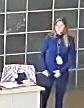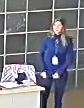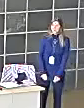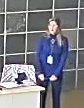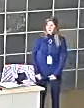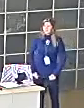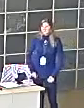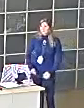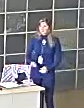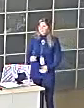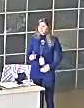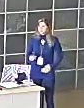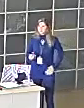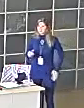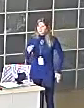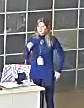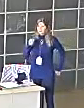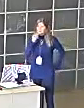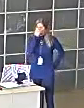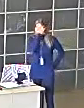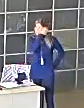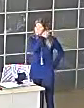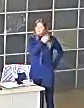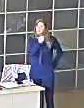qualquer lugar menos aonde eu